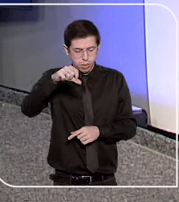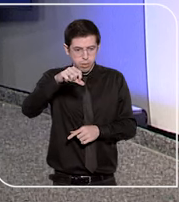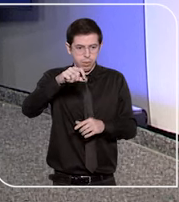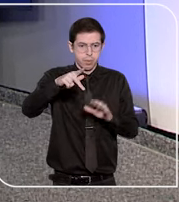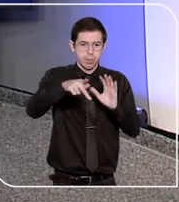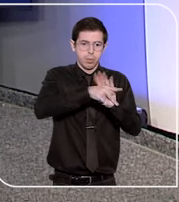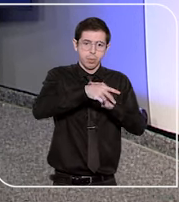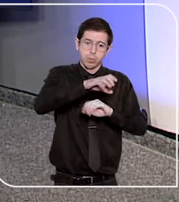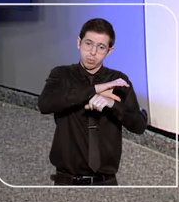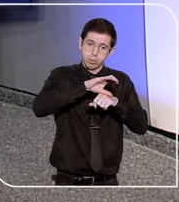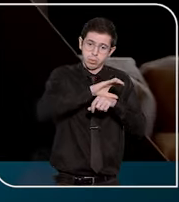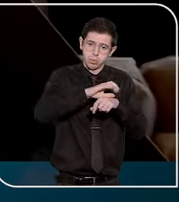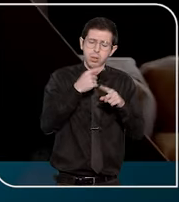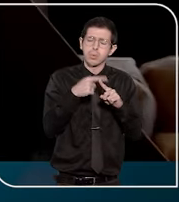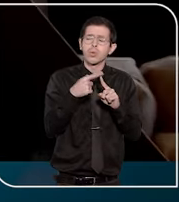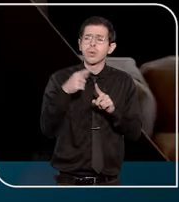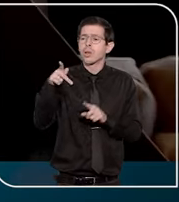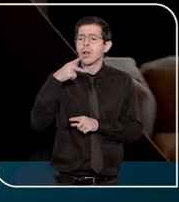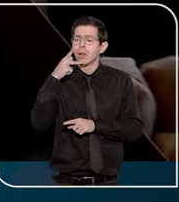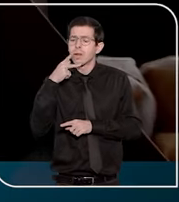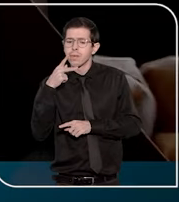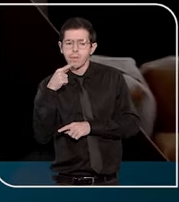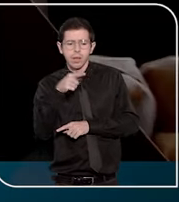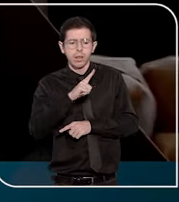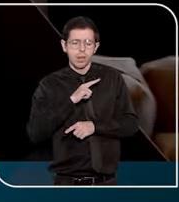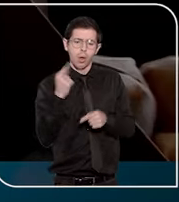recursos alegando ofensa a esses artigos? Porque as